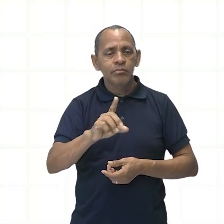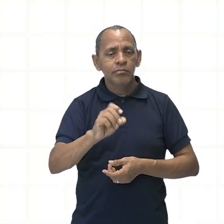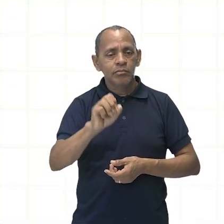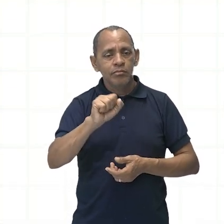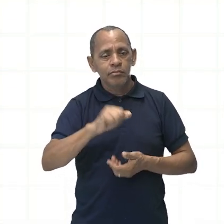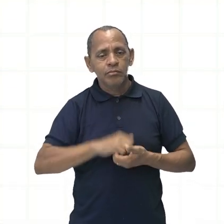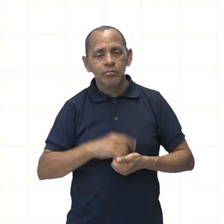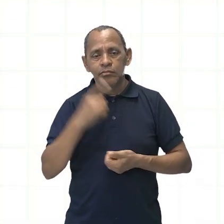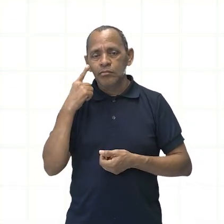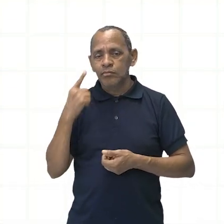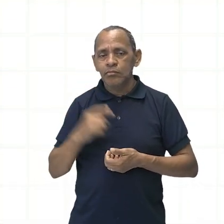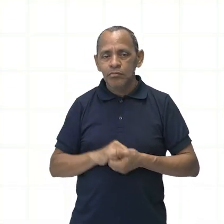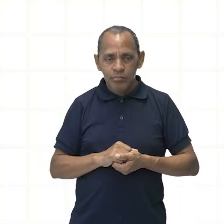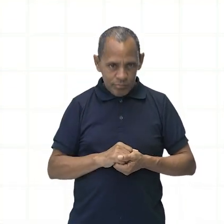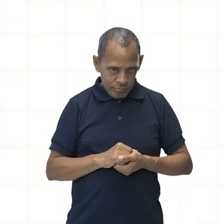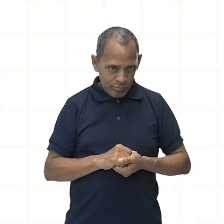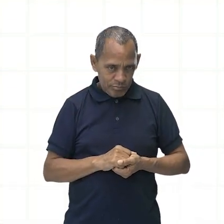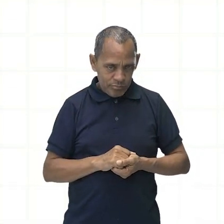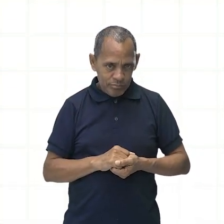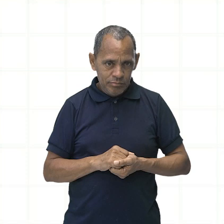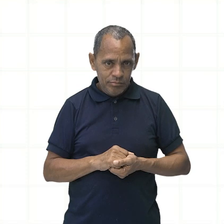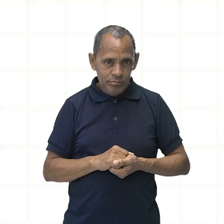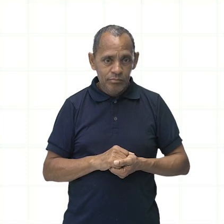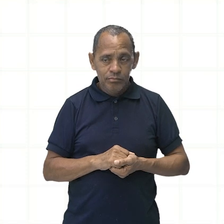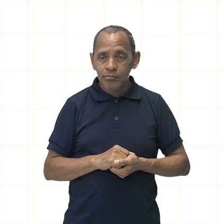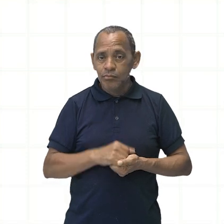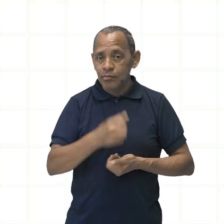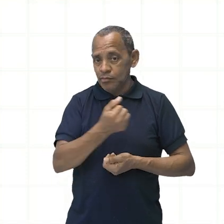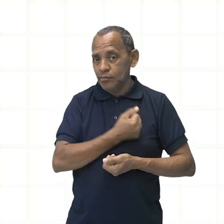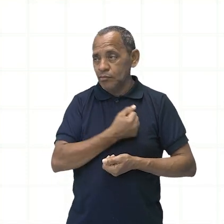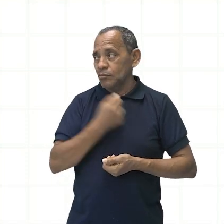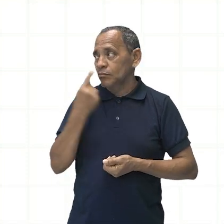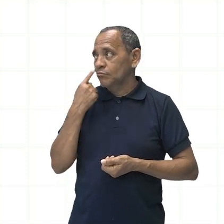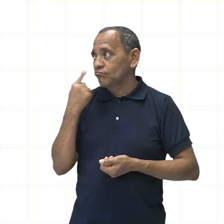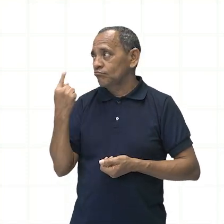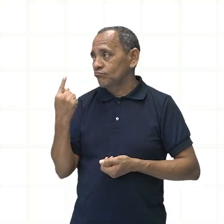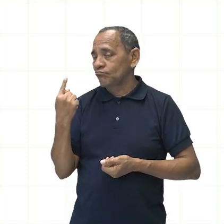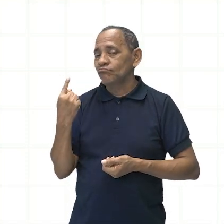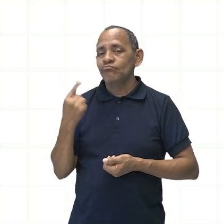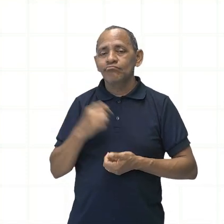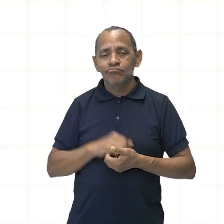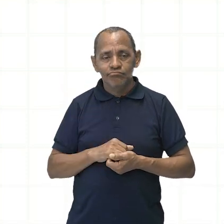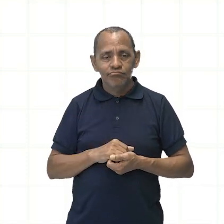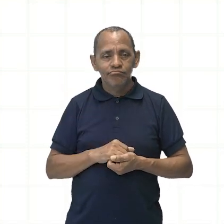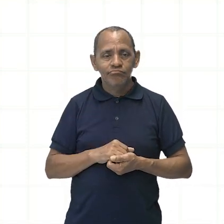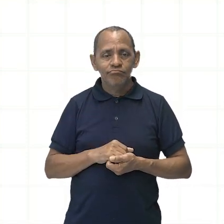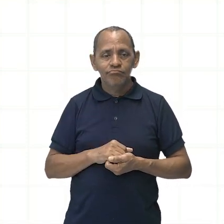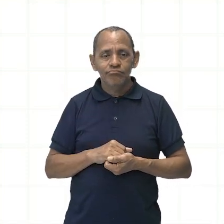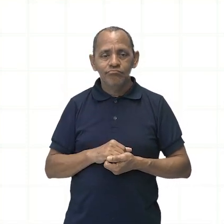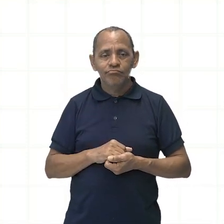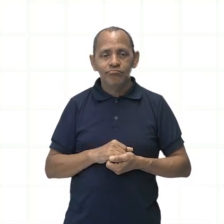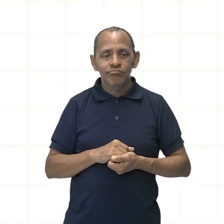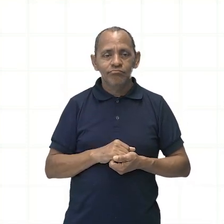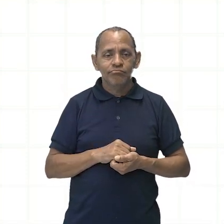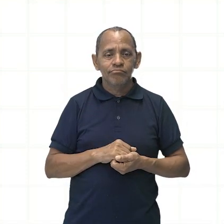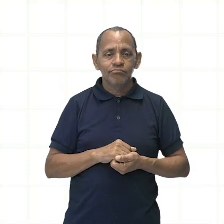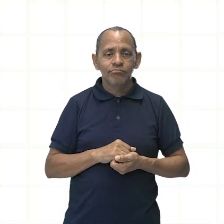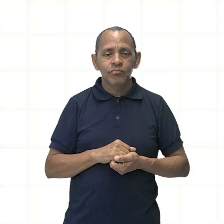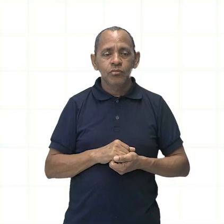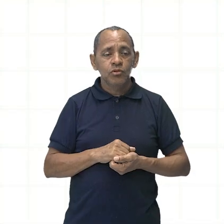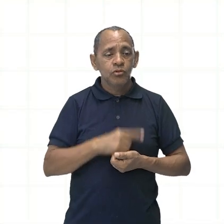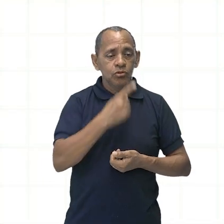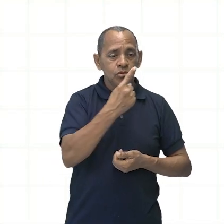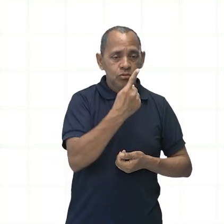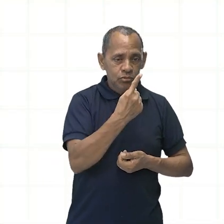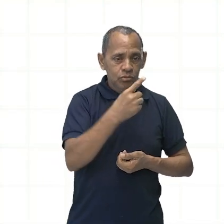6,022 vezes 10 a 23, o nosso número presente aqui, vejam vocês. Então, 1 mol